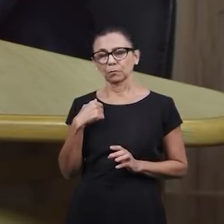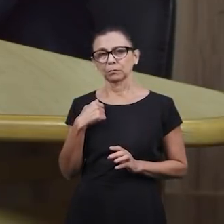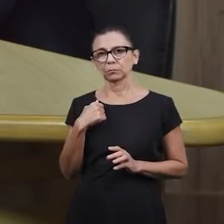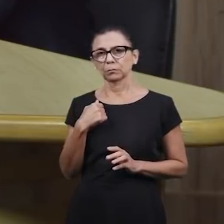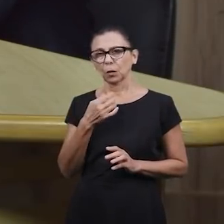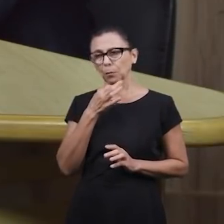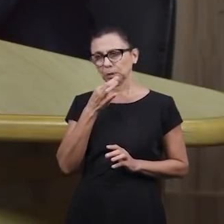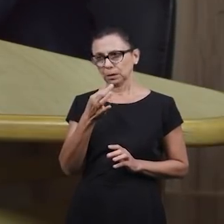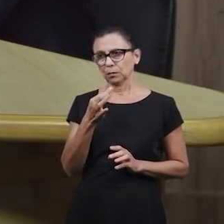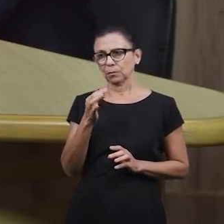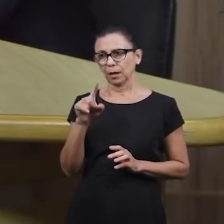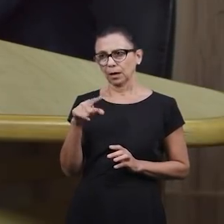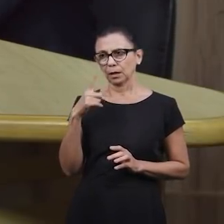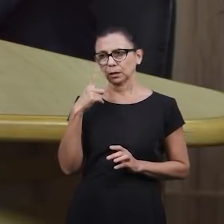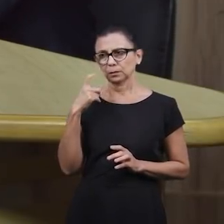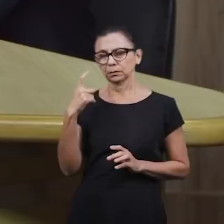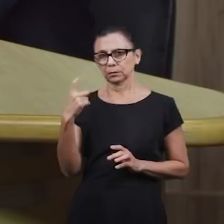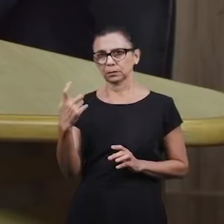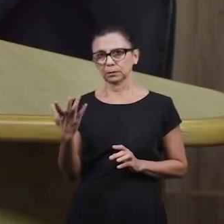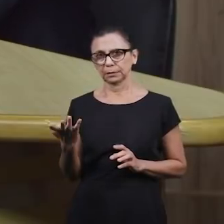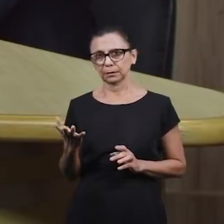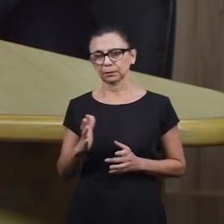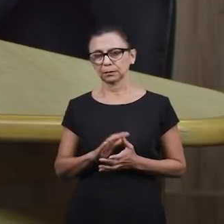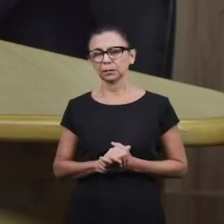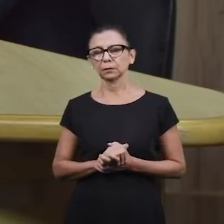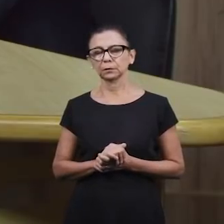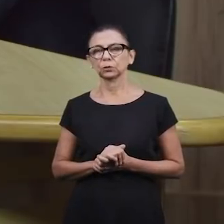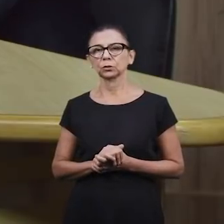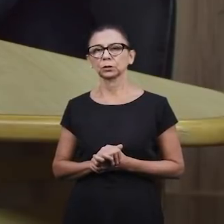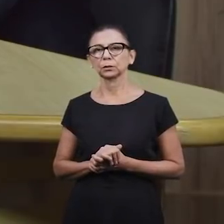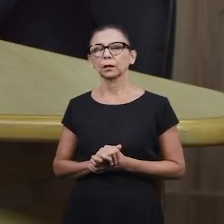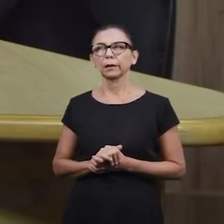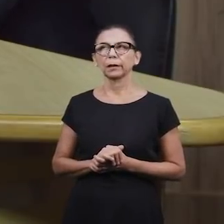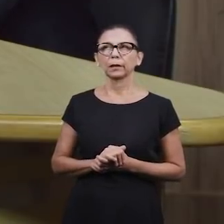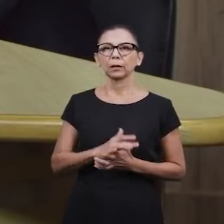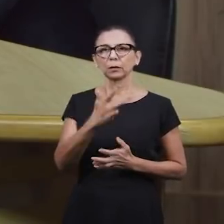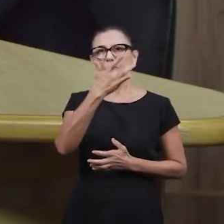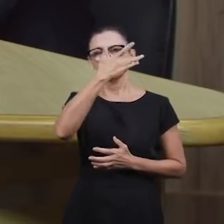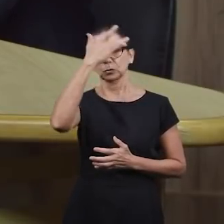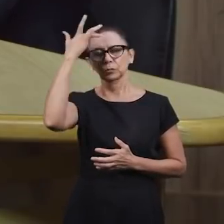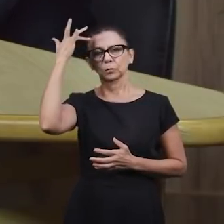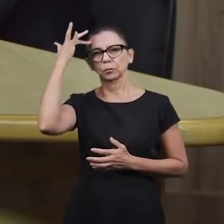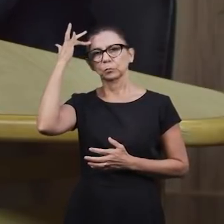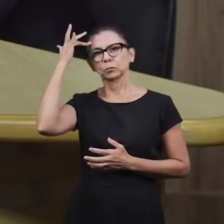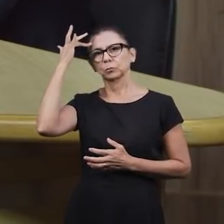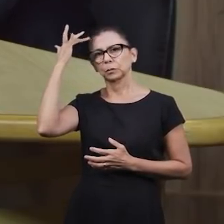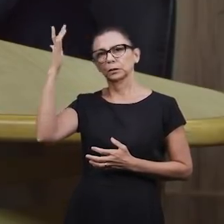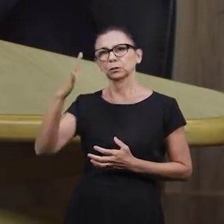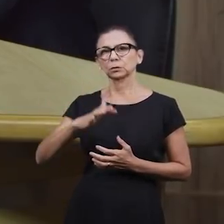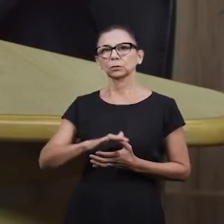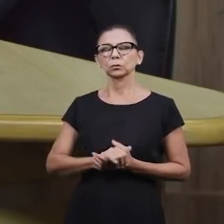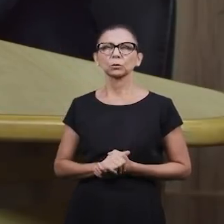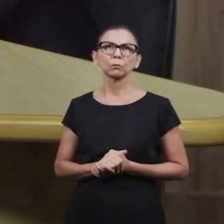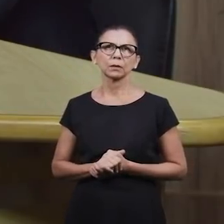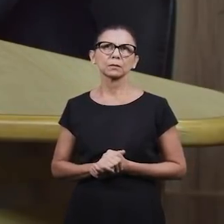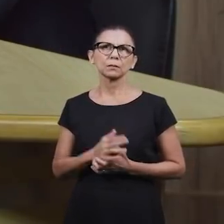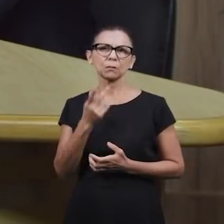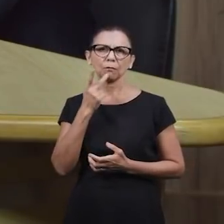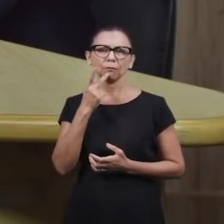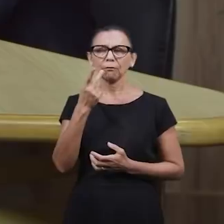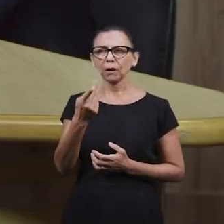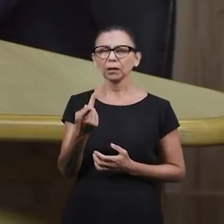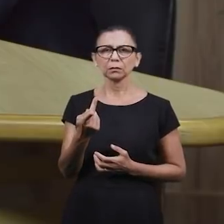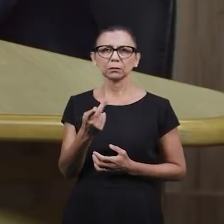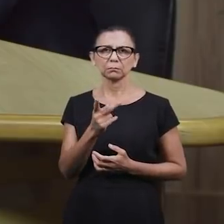interessante quando alguém, e isso é comum acontecer, alguém faz menção de um determinado